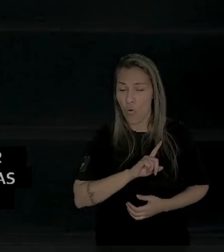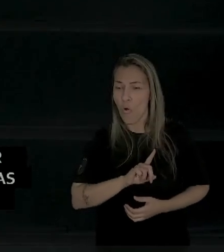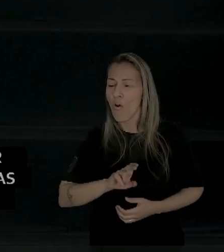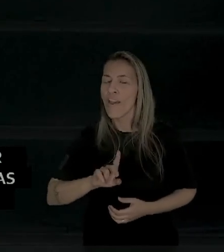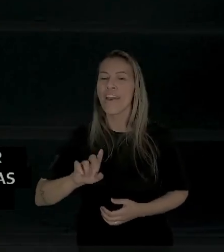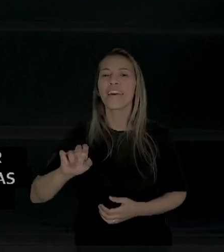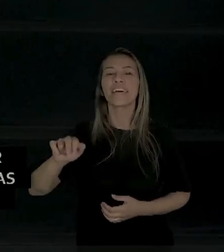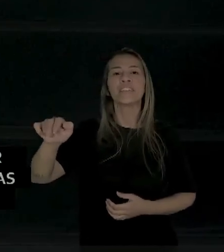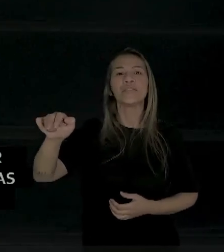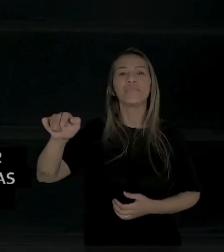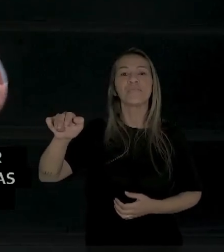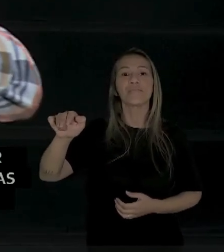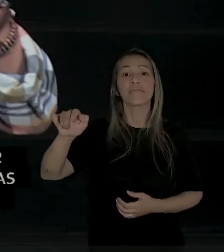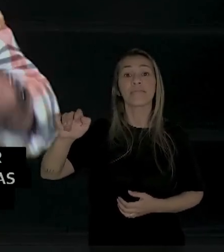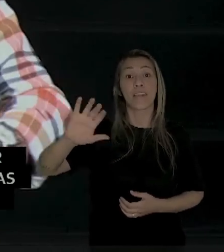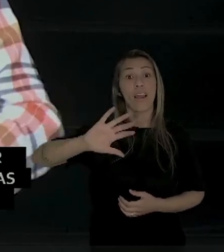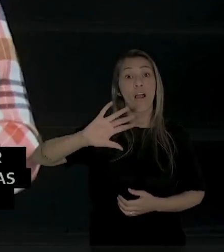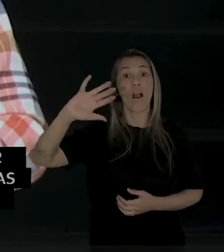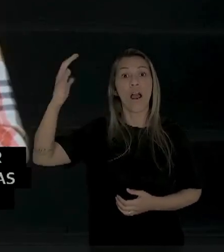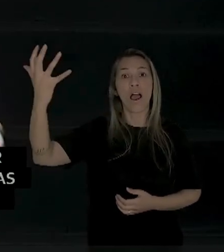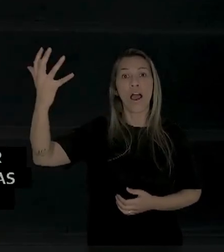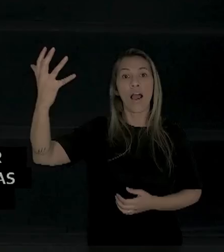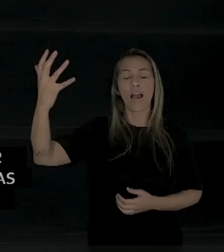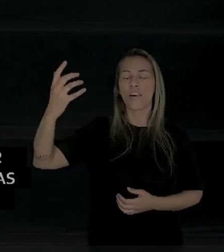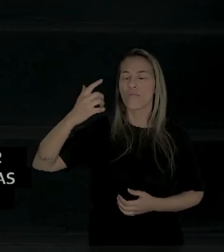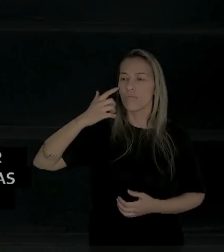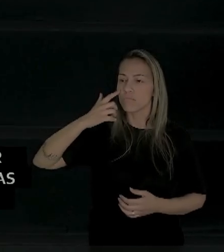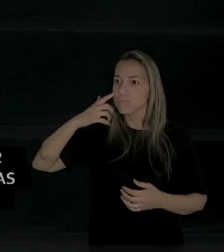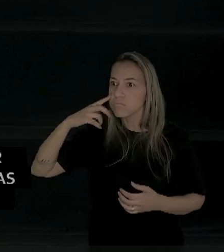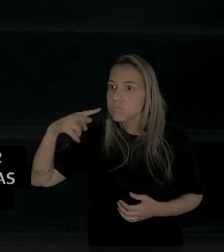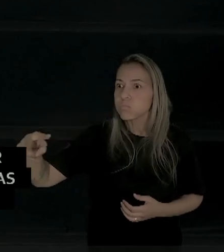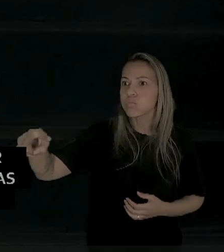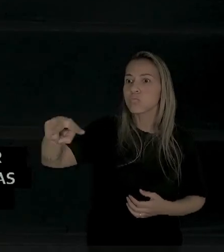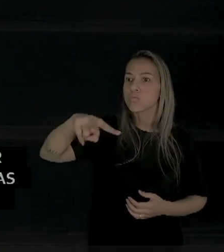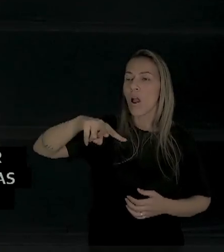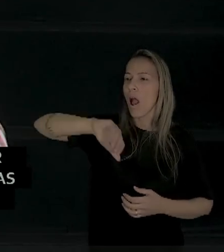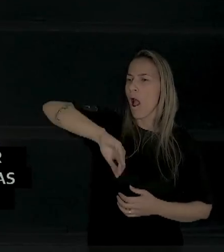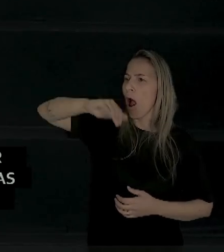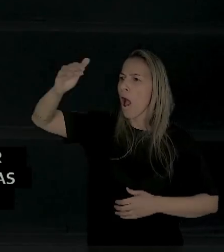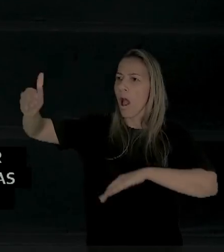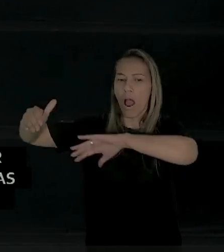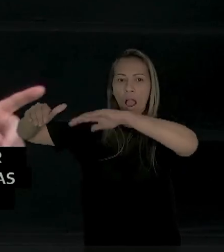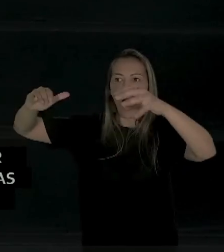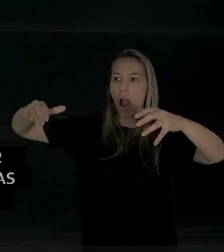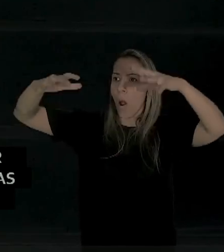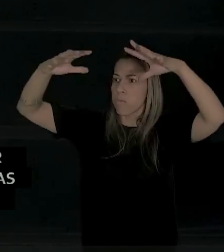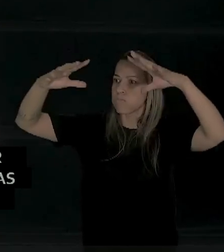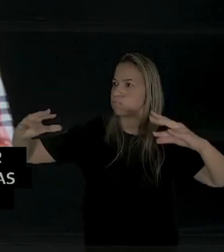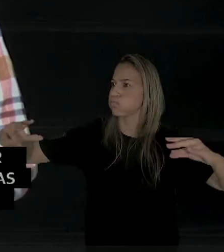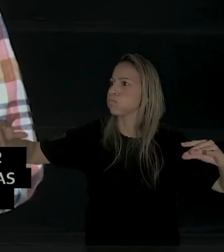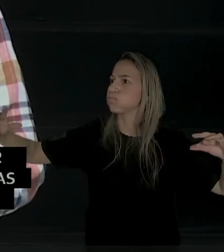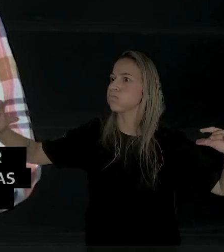montes, esmigalhou as rochas diante do Senhor. Mas o Senhor não estava no